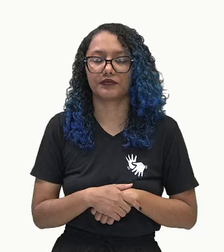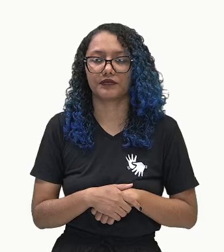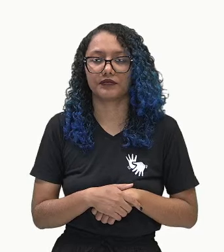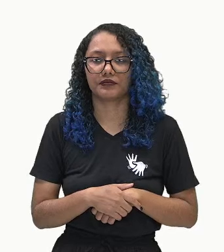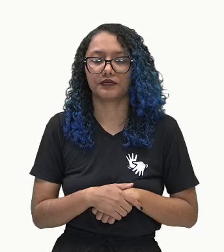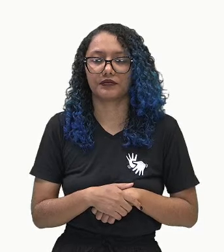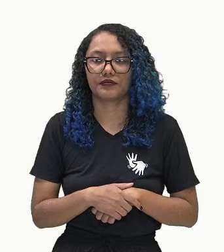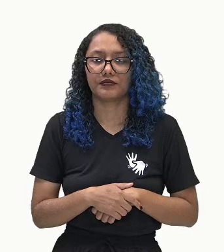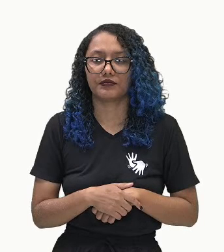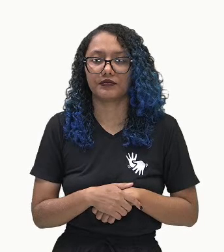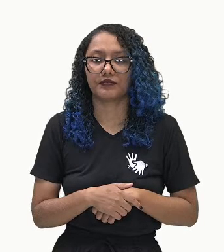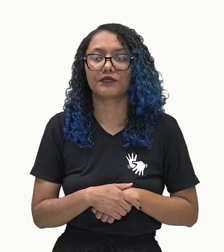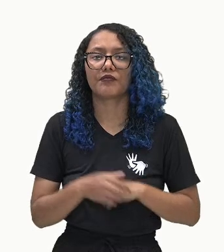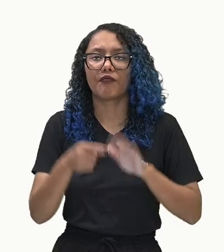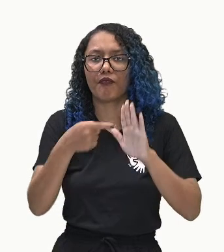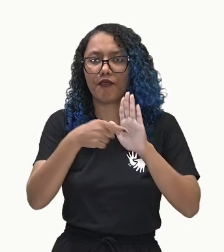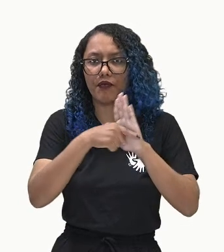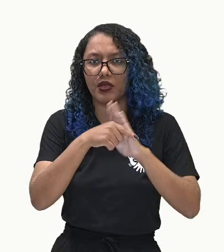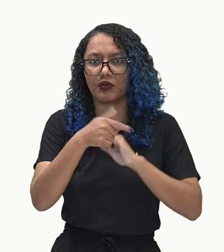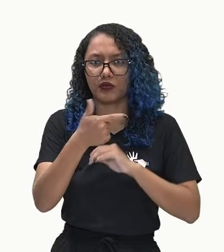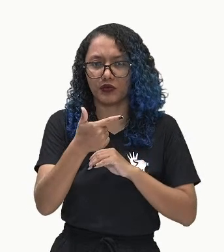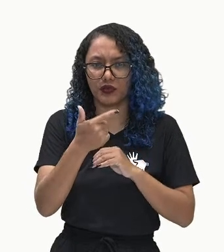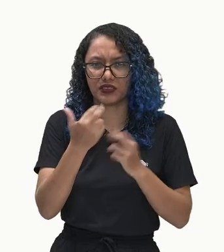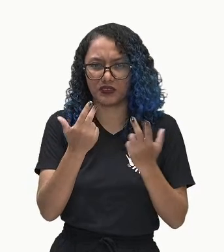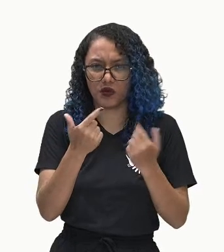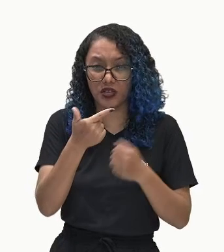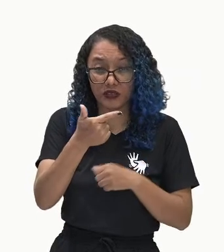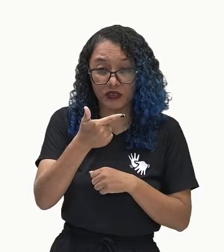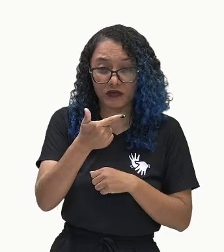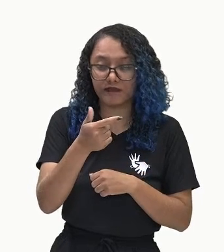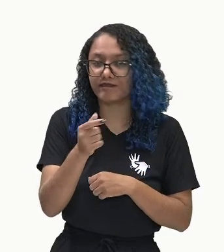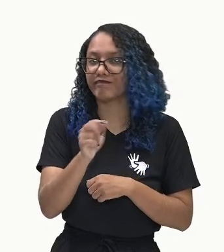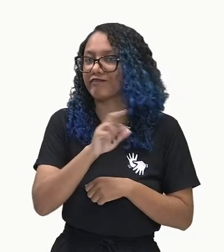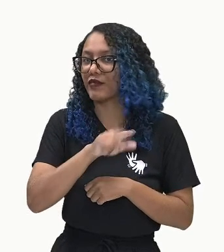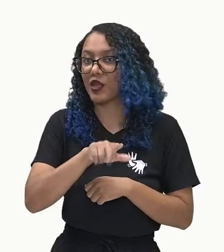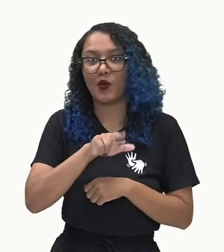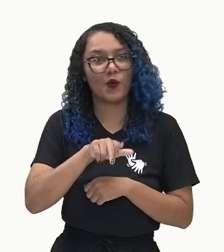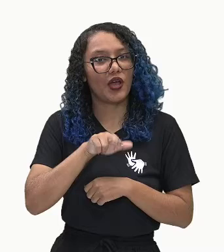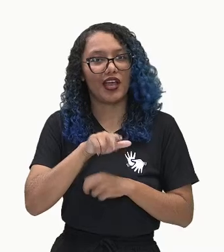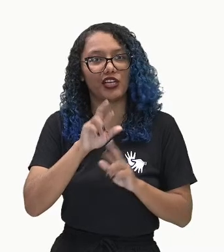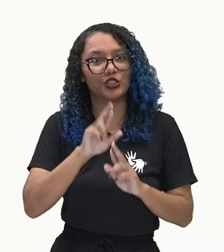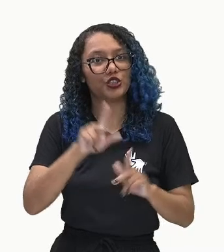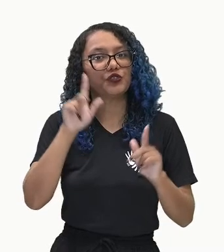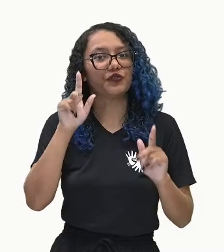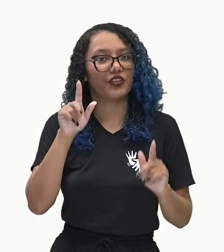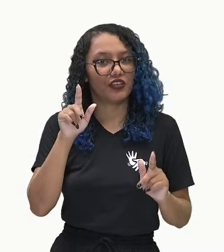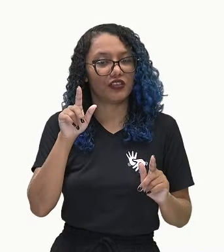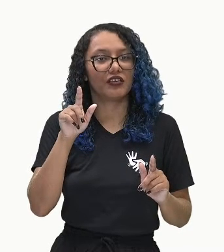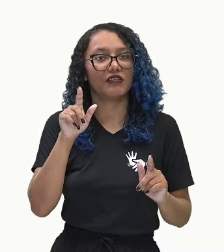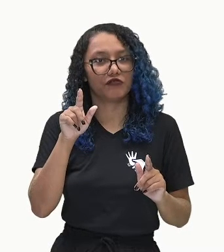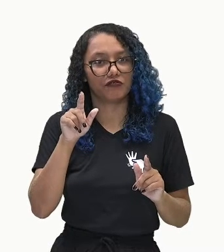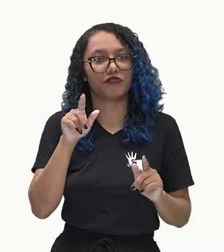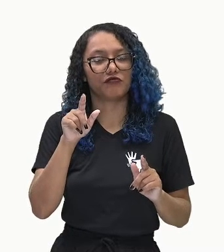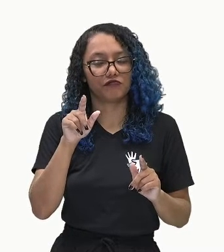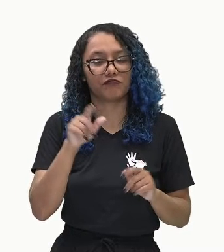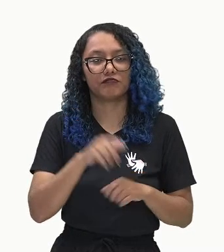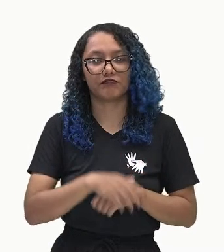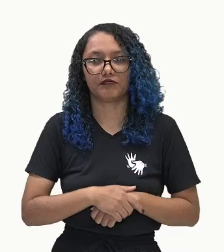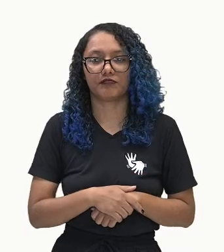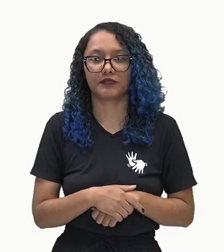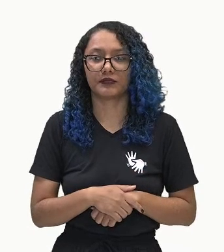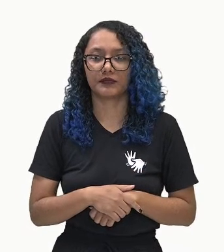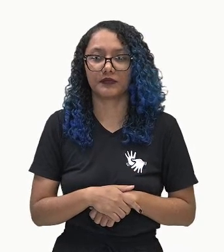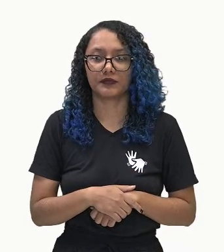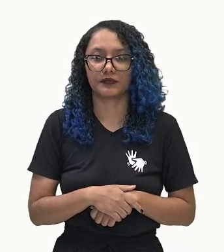professor, menos 2 não é igual a 2. Com toda certeza, não tenho dúvida disso. Só